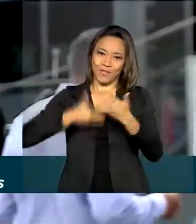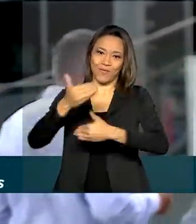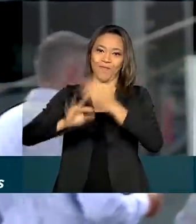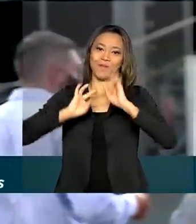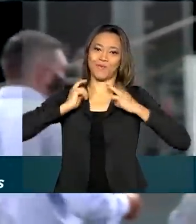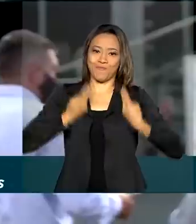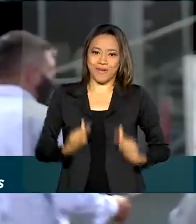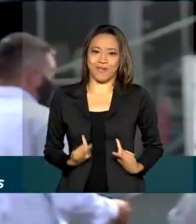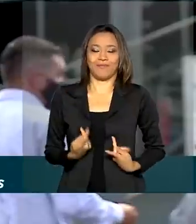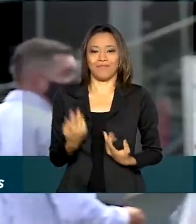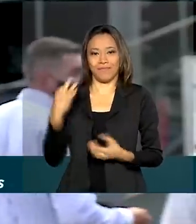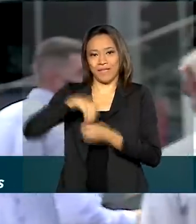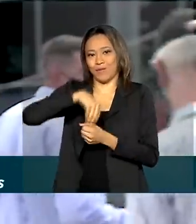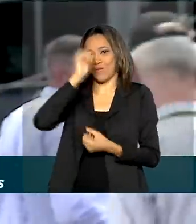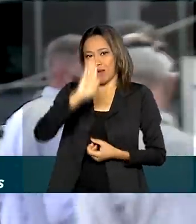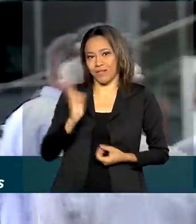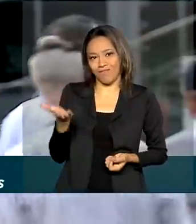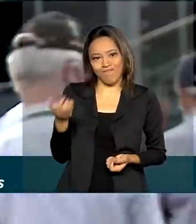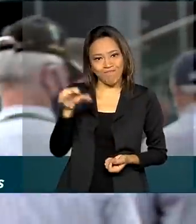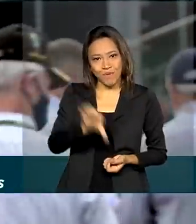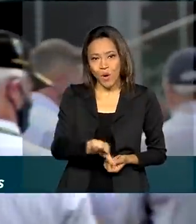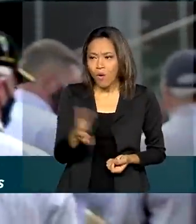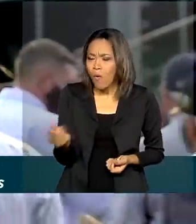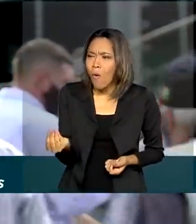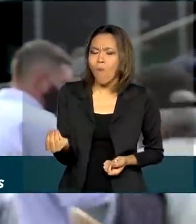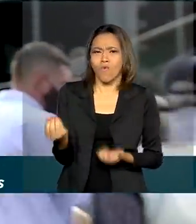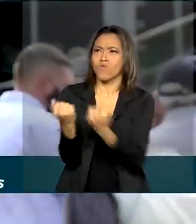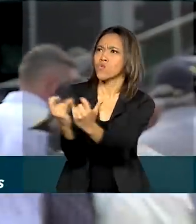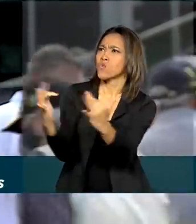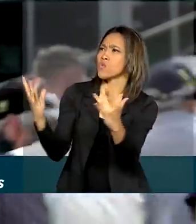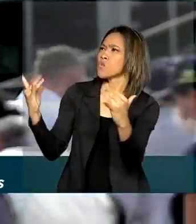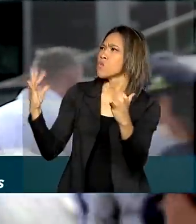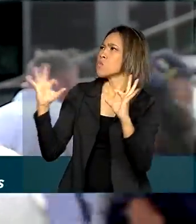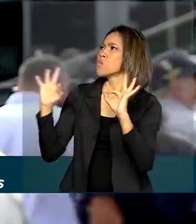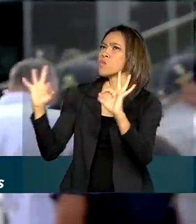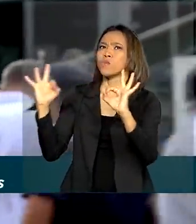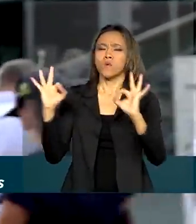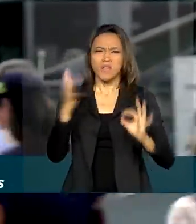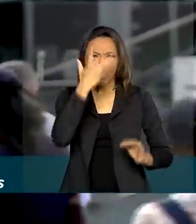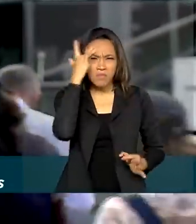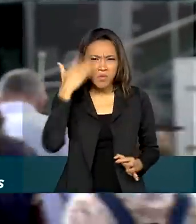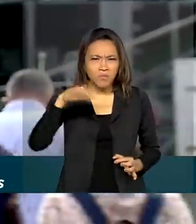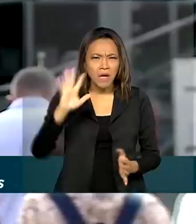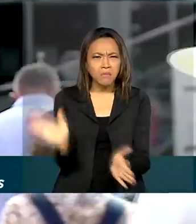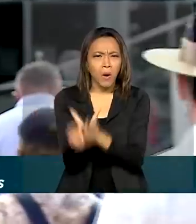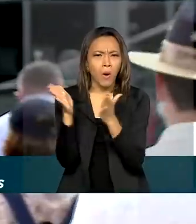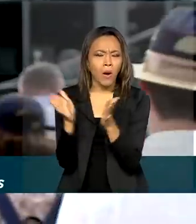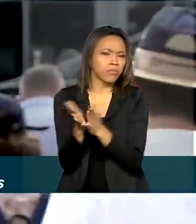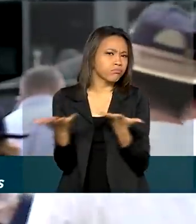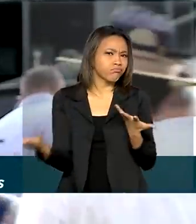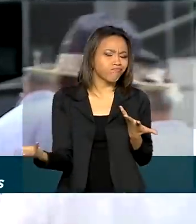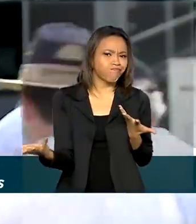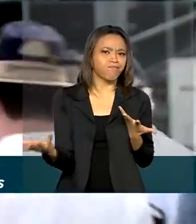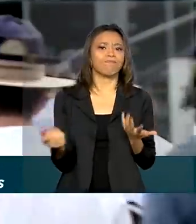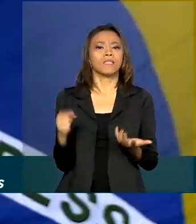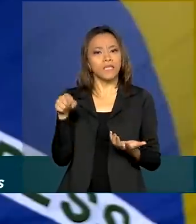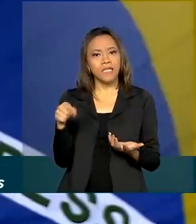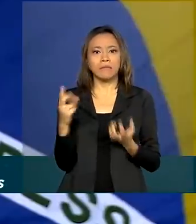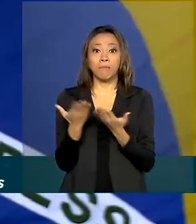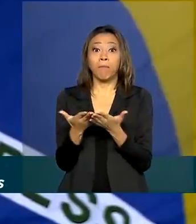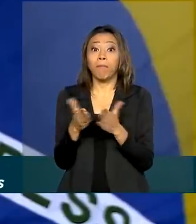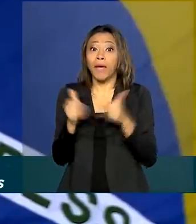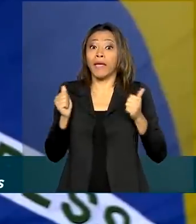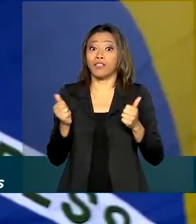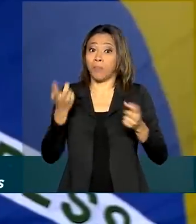país. Então, essa contradição de ter a região mais rica com as pessoas mais pobres, clamam por uma solução que seja de prosperidade.